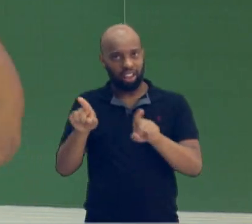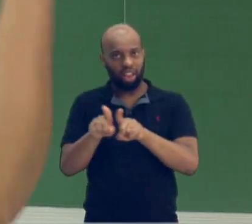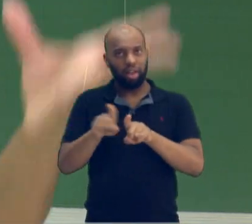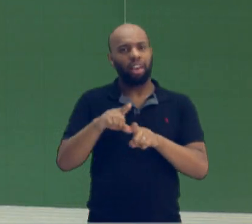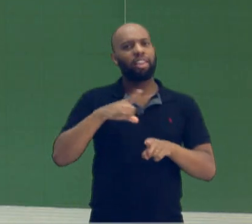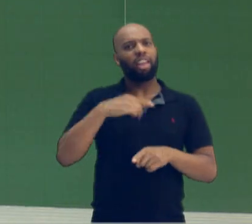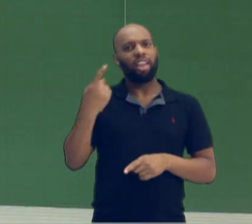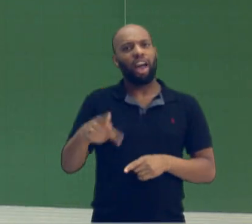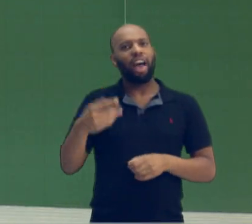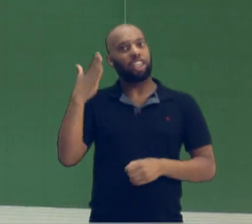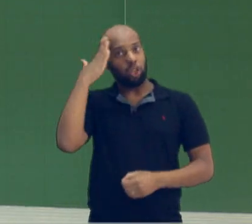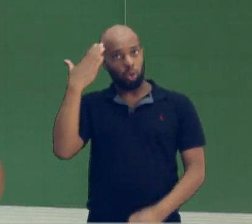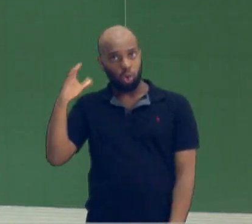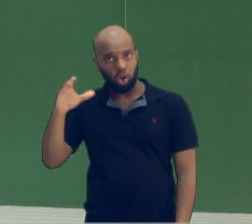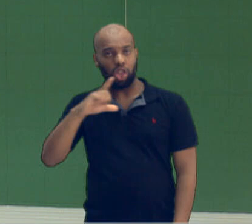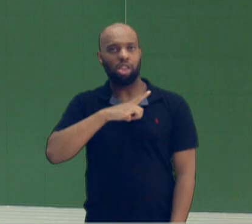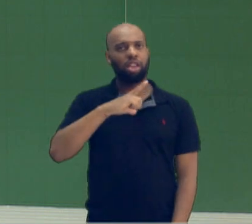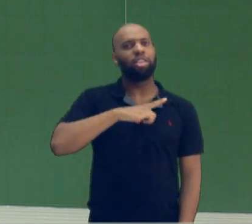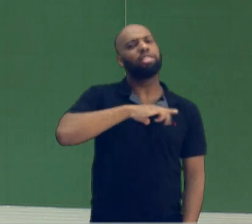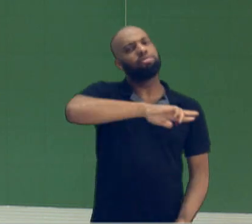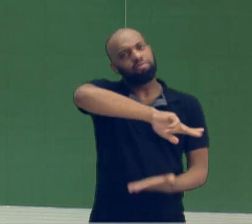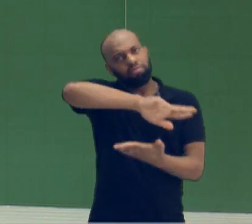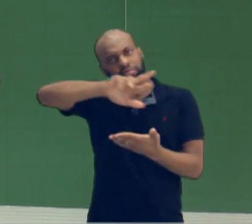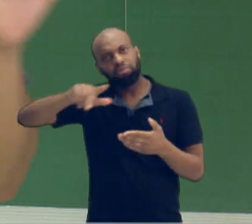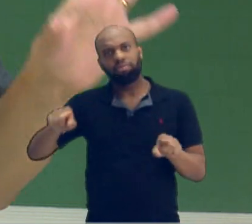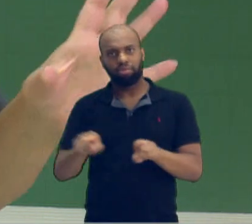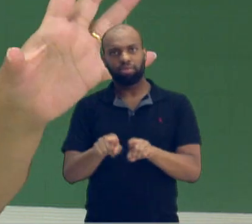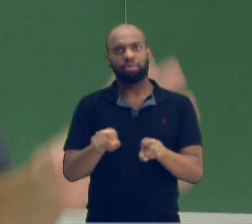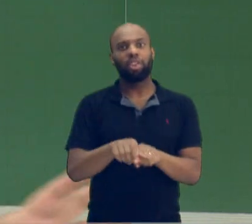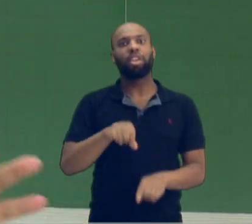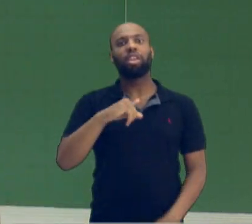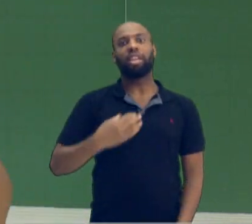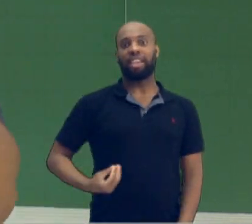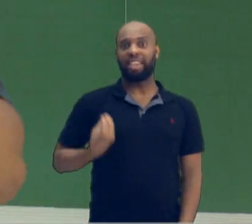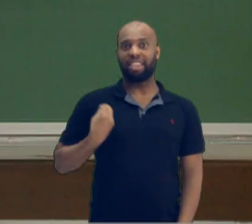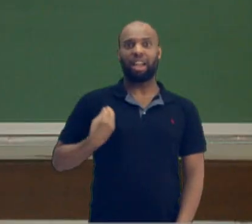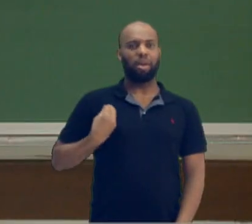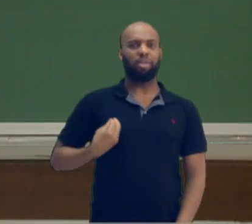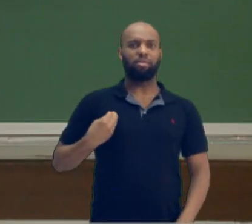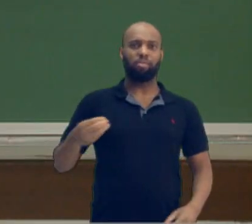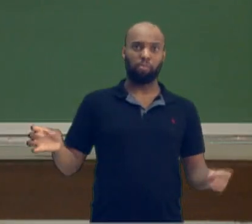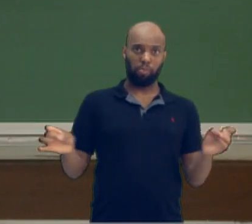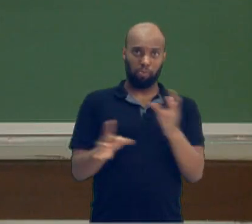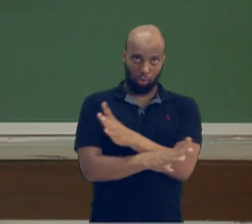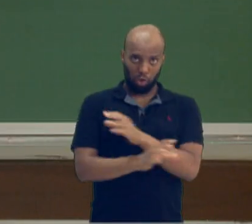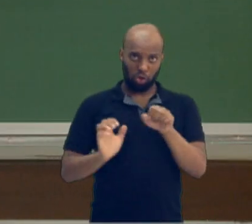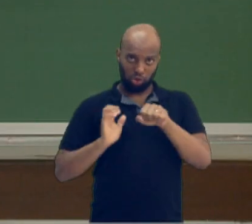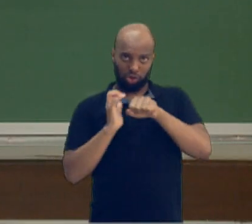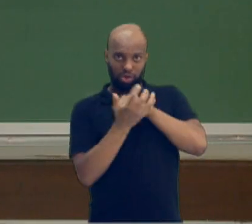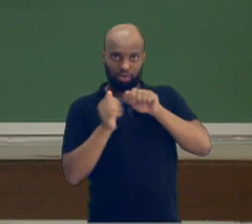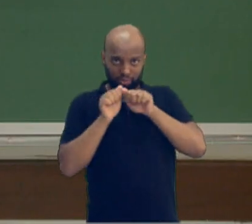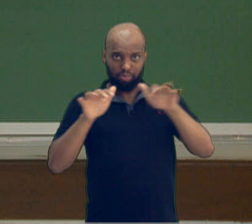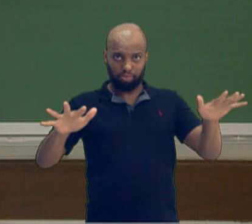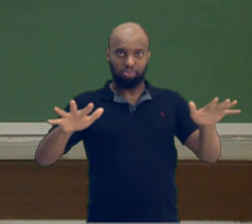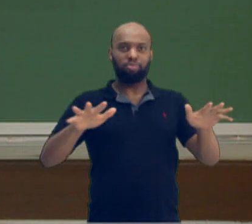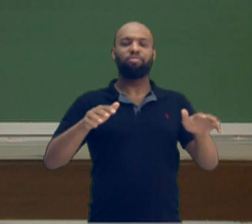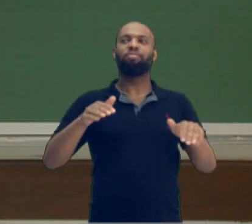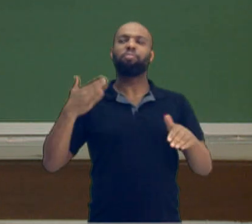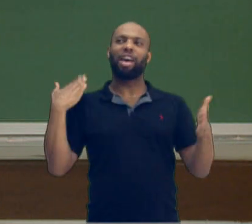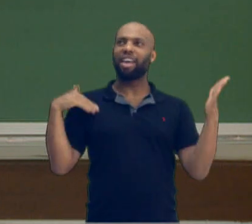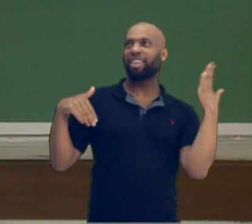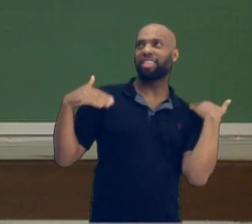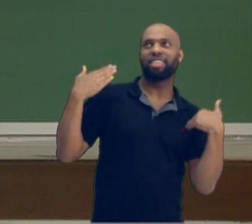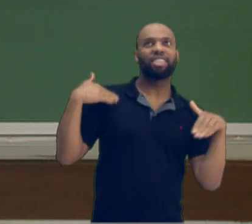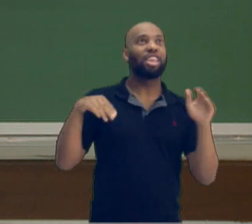espalhadas pela nossa cidade. Então, quando vocês já tiverem passado todo esse momento, saiam fazer um tour, observar, ver